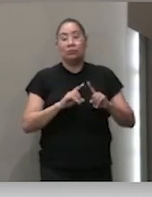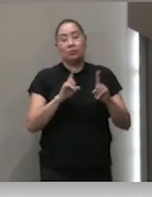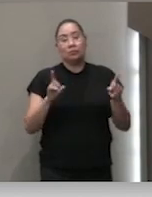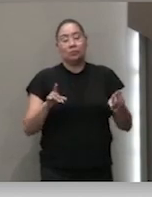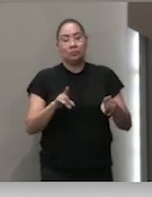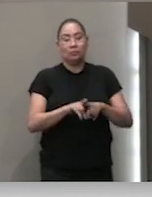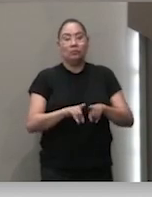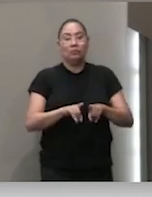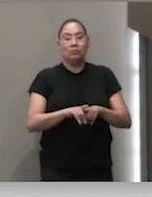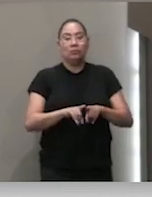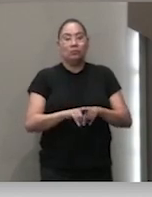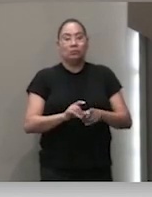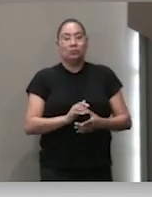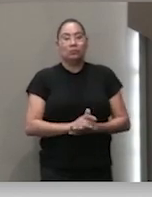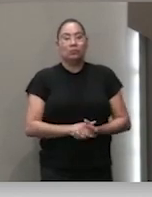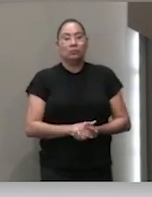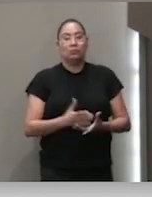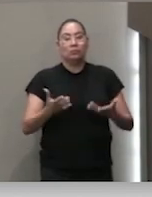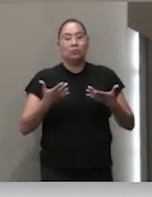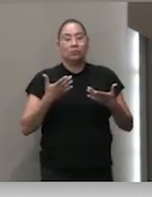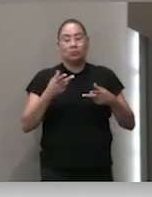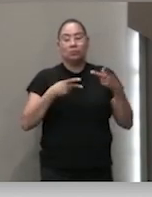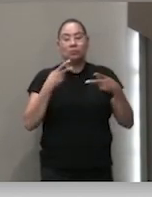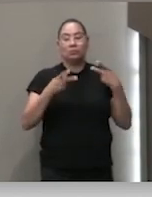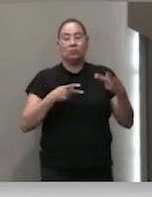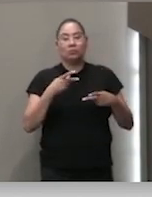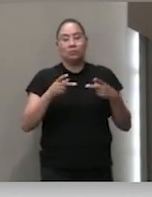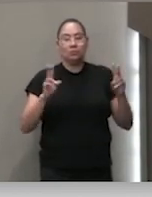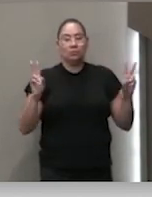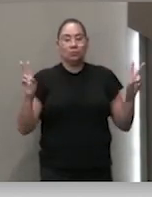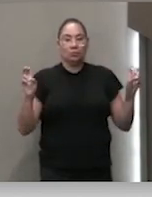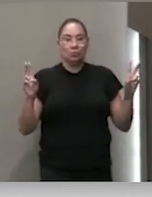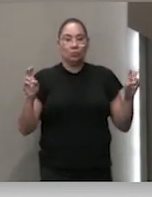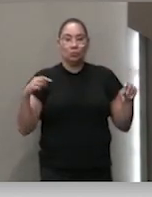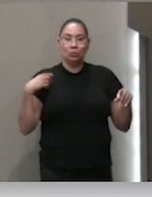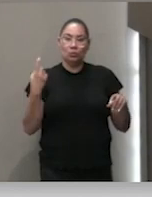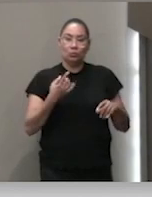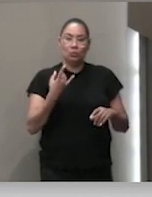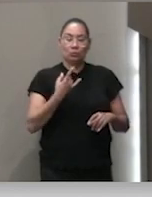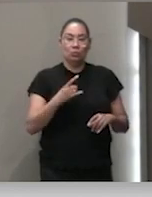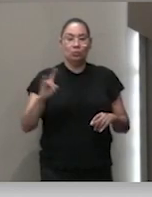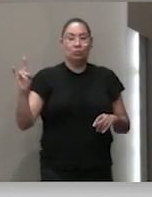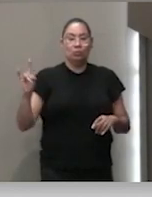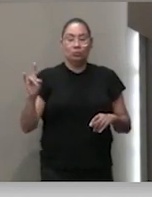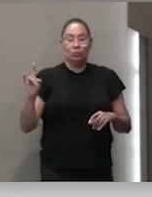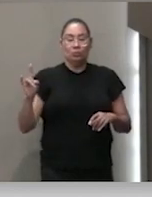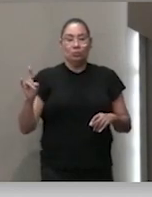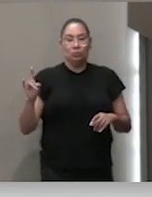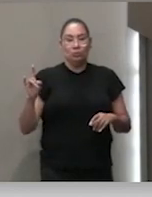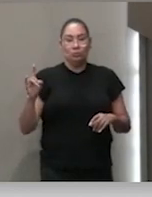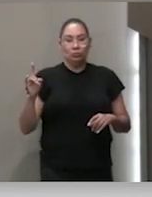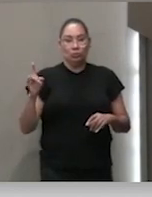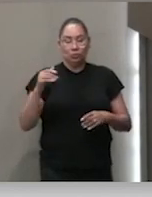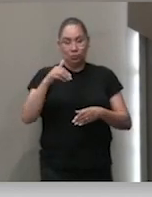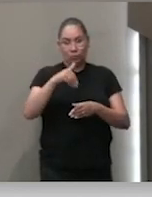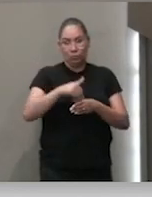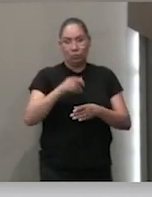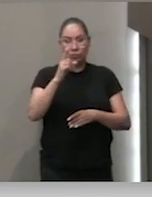também, né, algumas falas referentes ao nosso último pleito eleitoral do dia 6 de